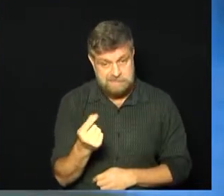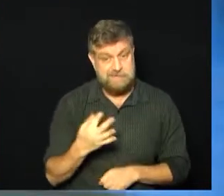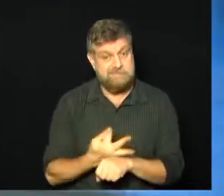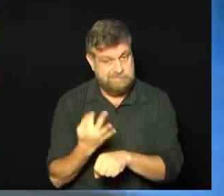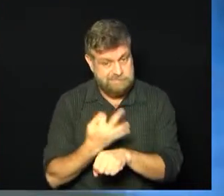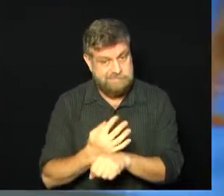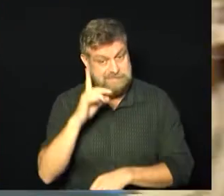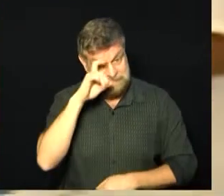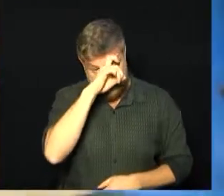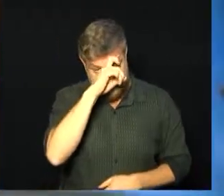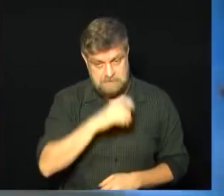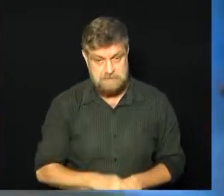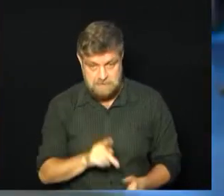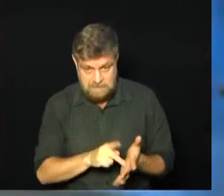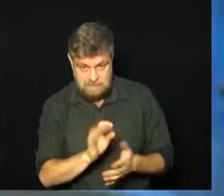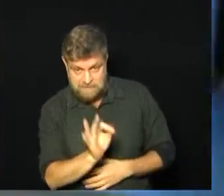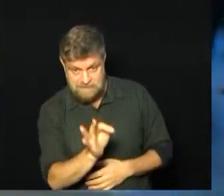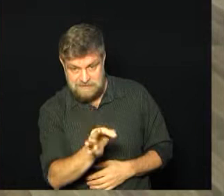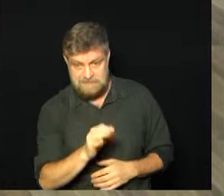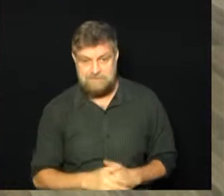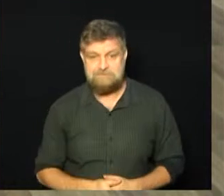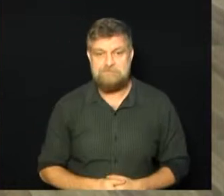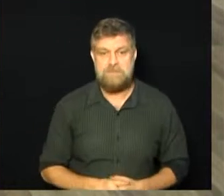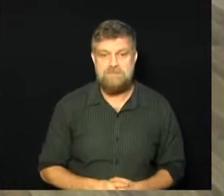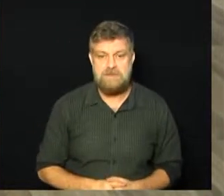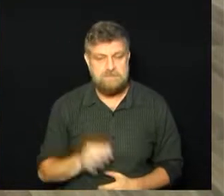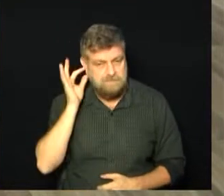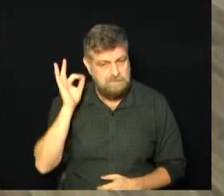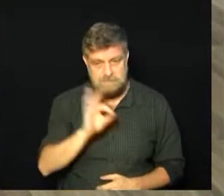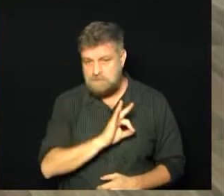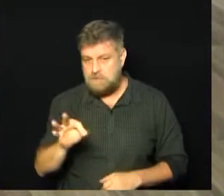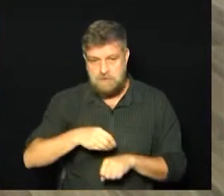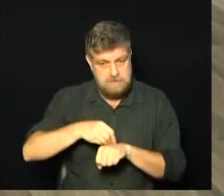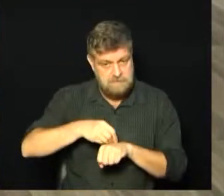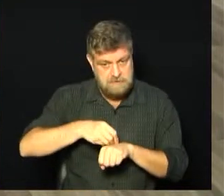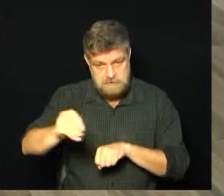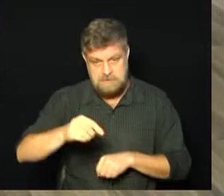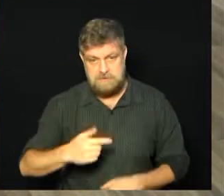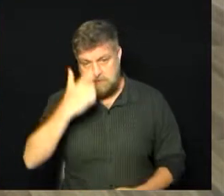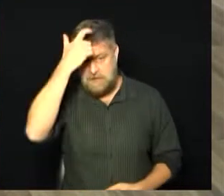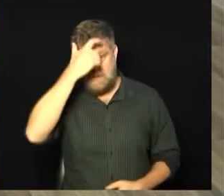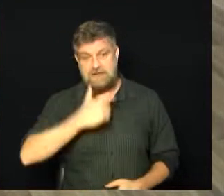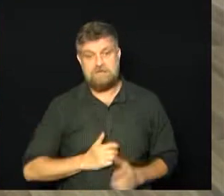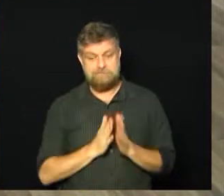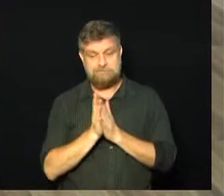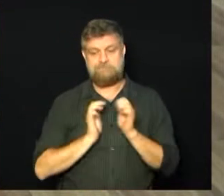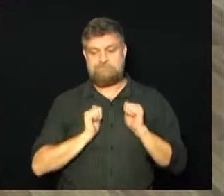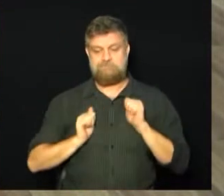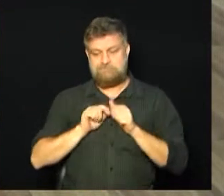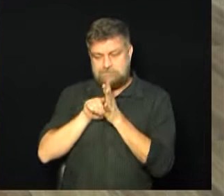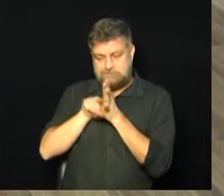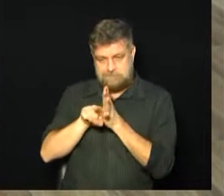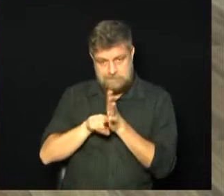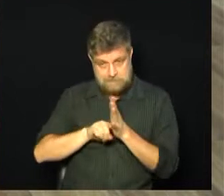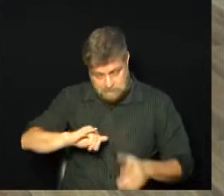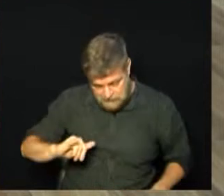curto, né, Vivi? Com certeza, viu, Mariana? Ótimas dicas aí que você deu para mim, que também estou já pesquisando, porque quero